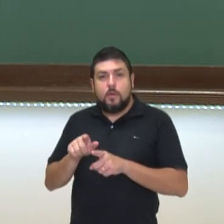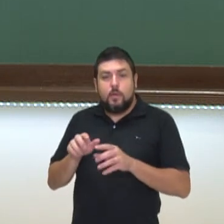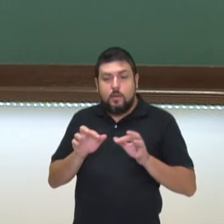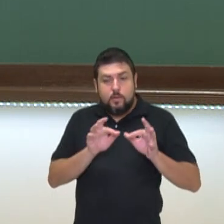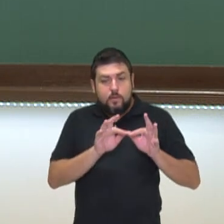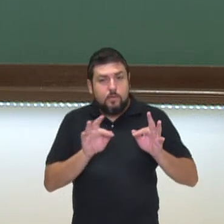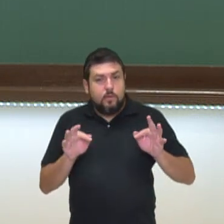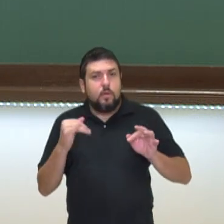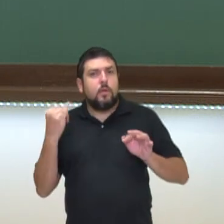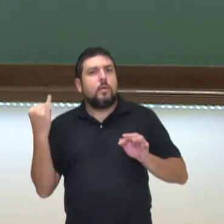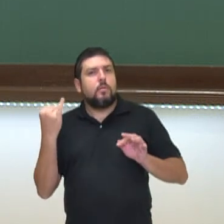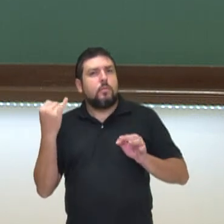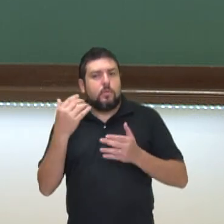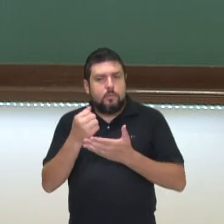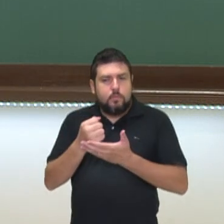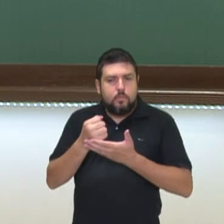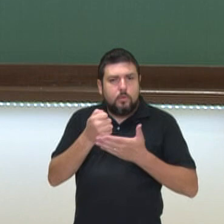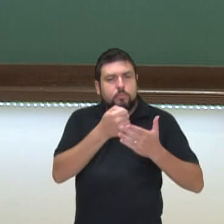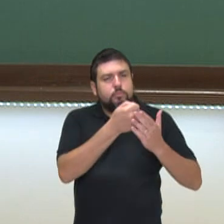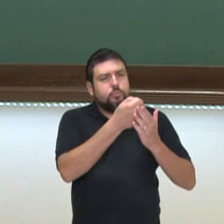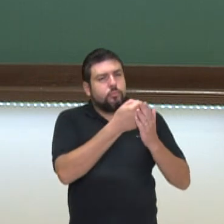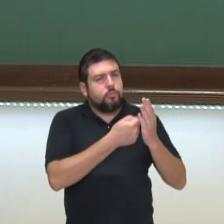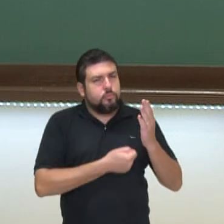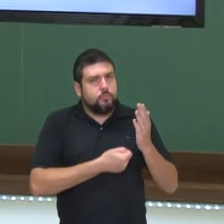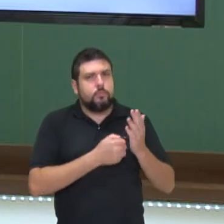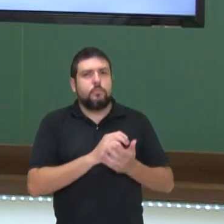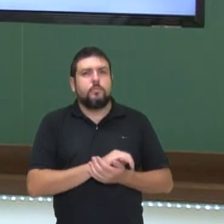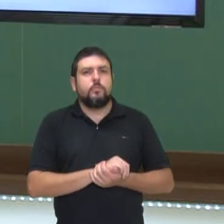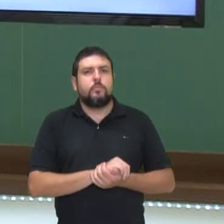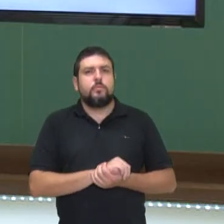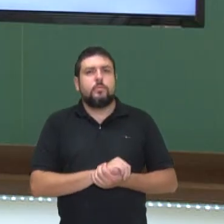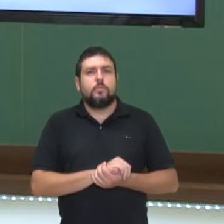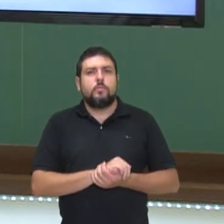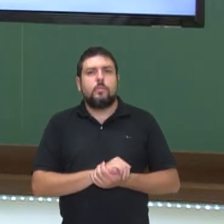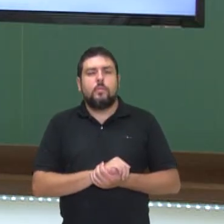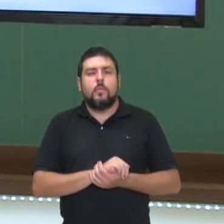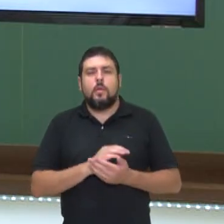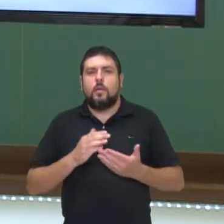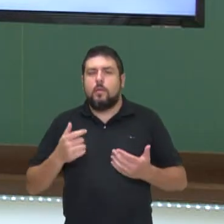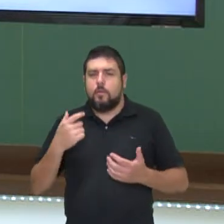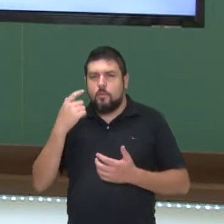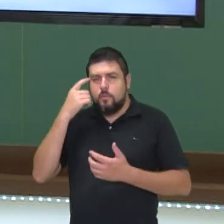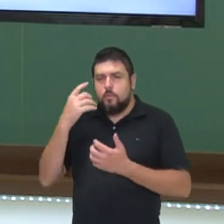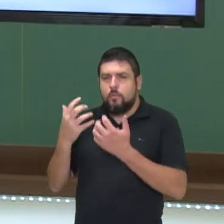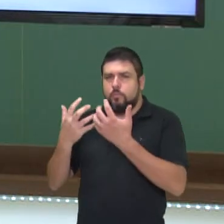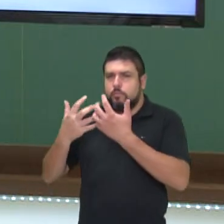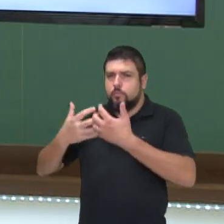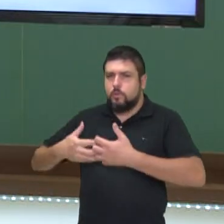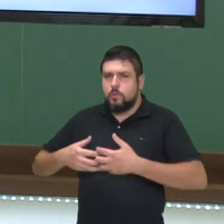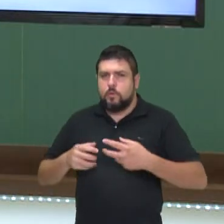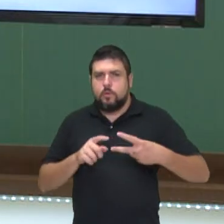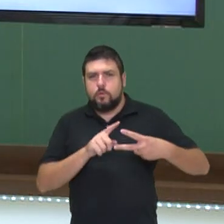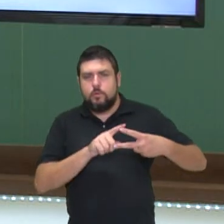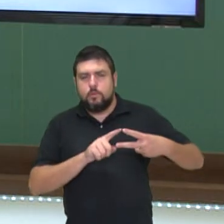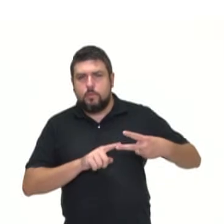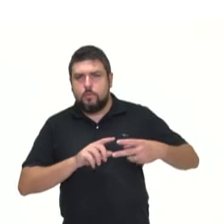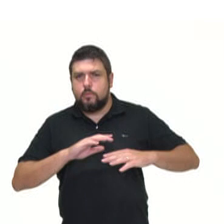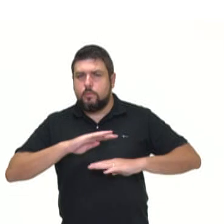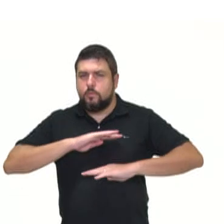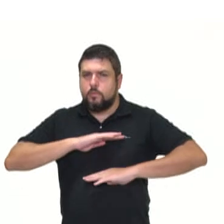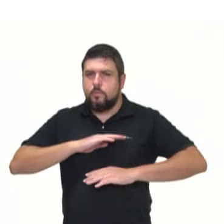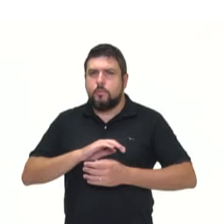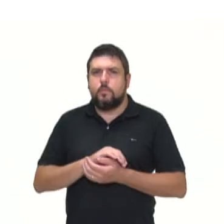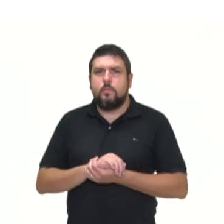sentido do texto. Vejamos. Para início, temos uma reflexão sobre duas citações. Um